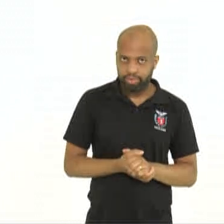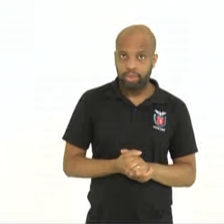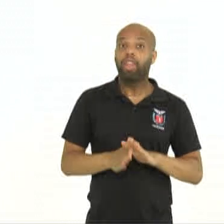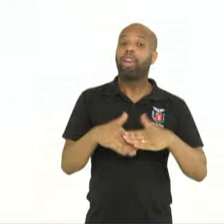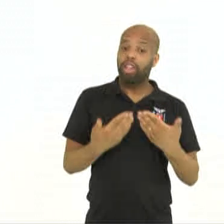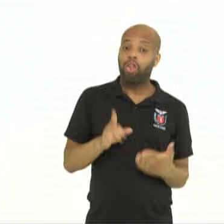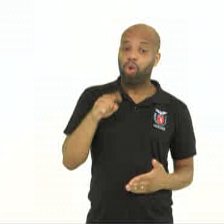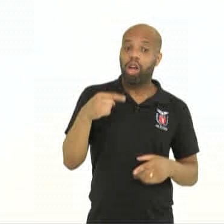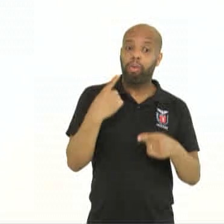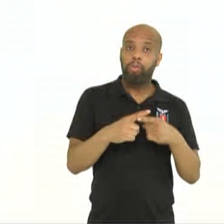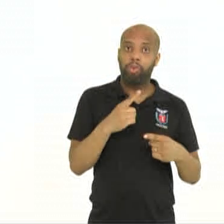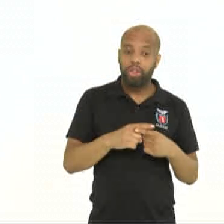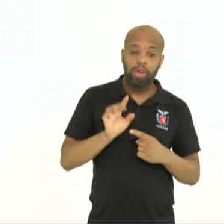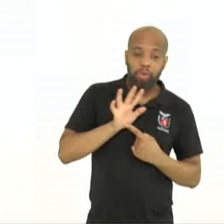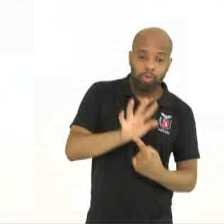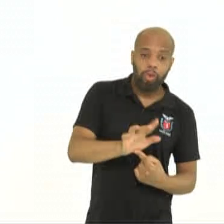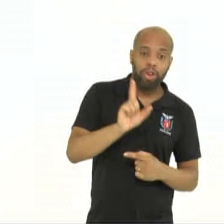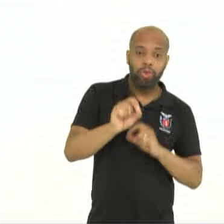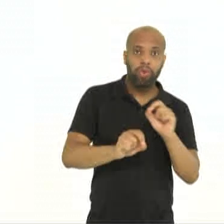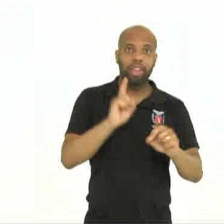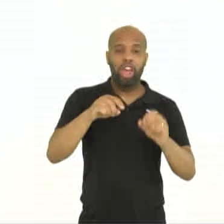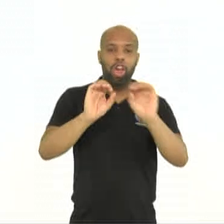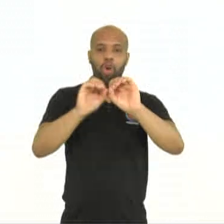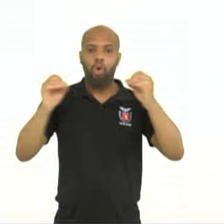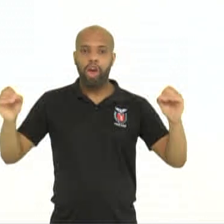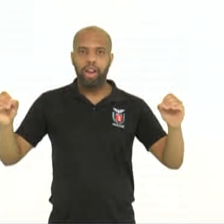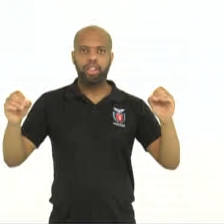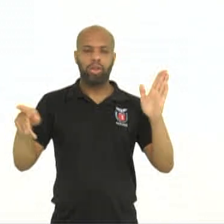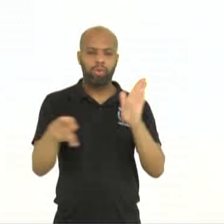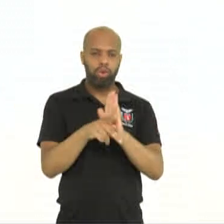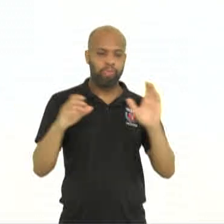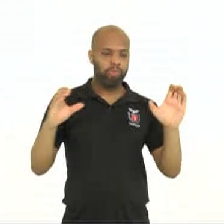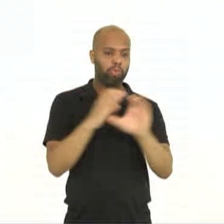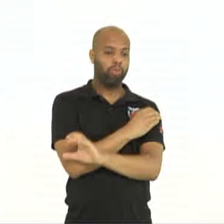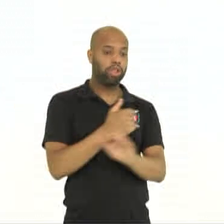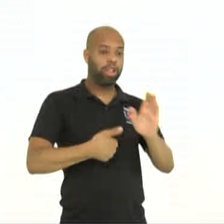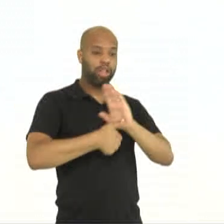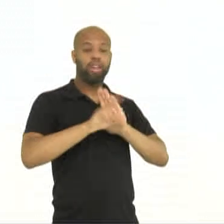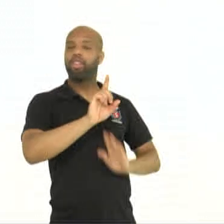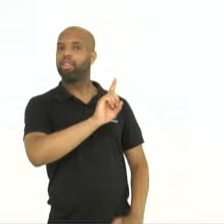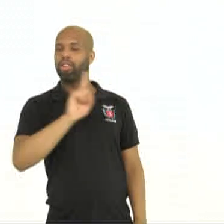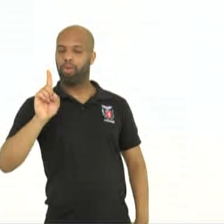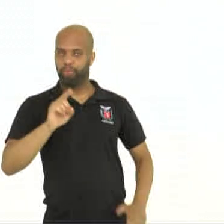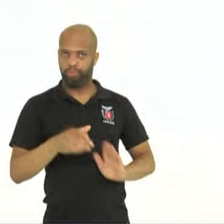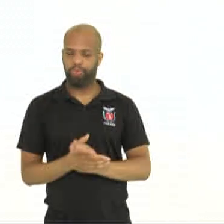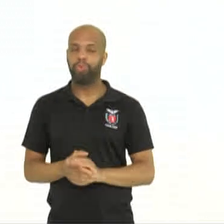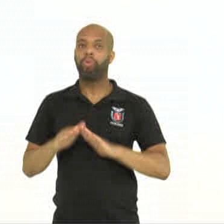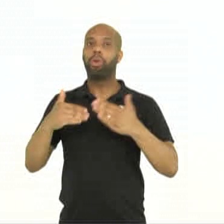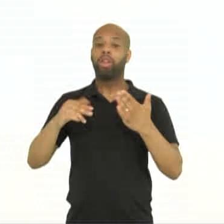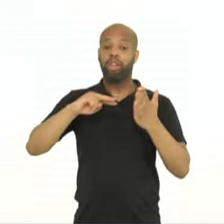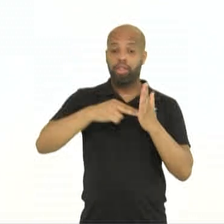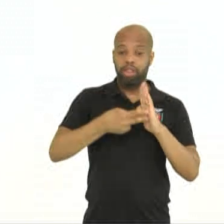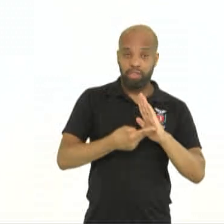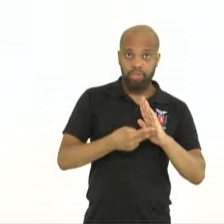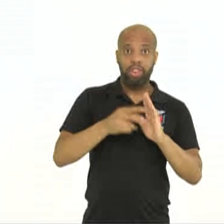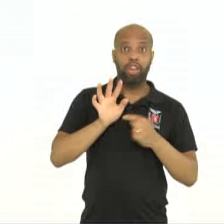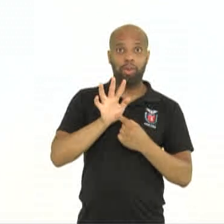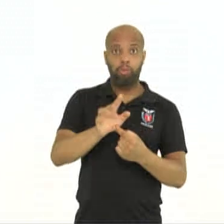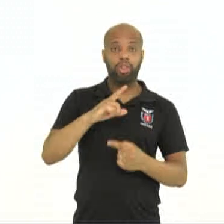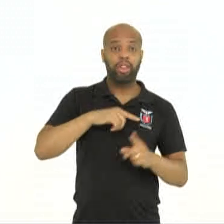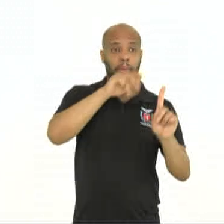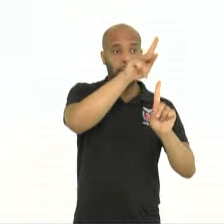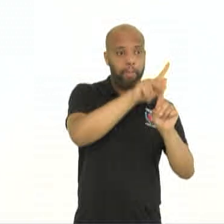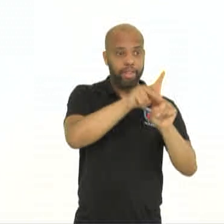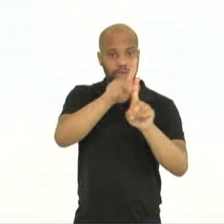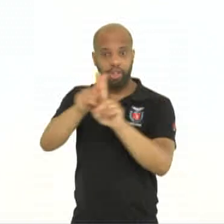minúscula reforça essa ideia de uma oração não ter sido concluída. Ou seja, sugere-se que as